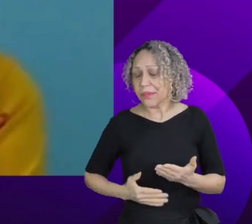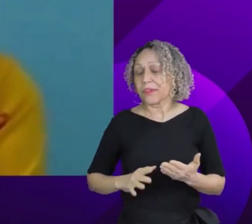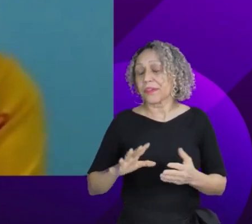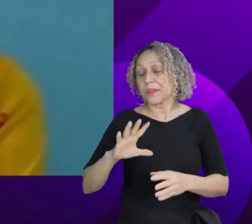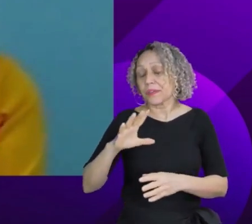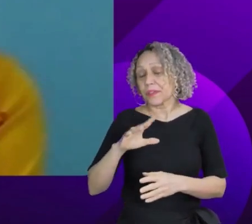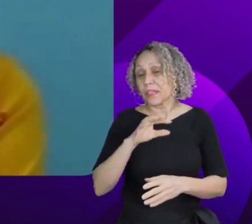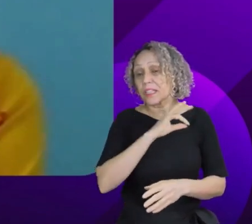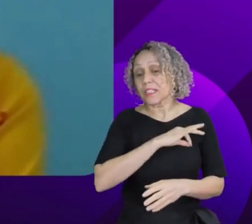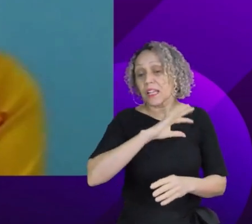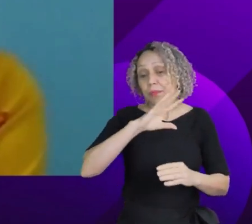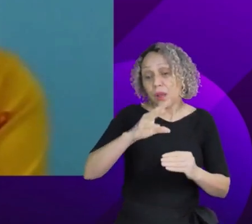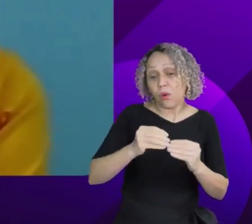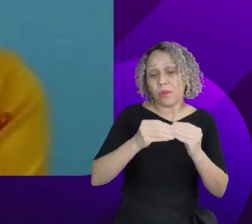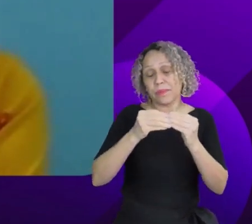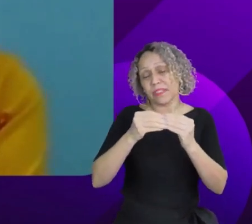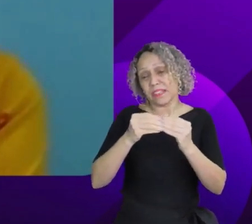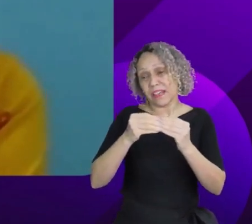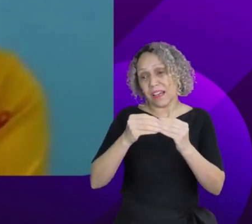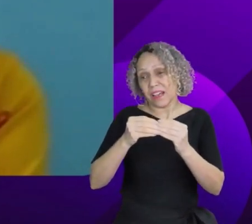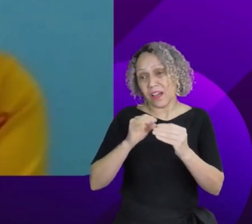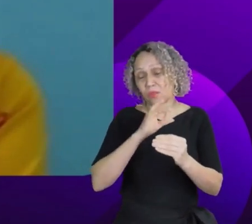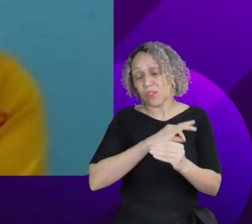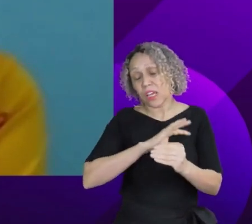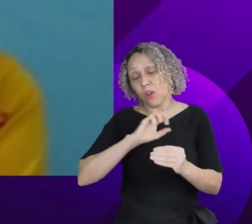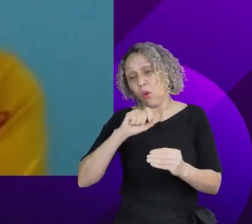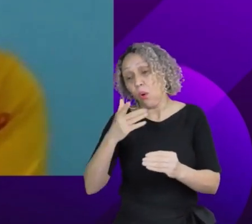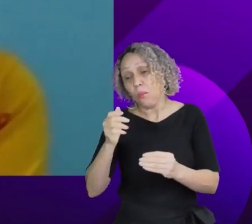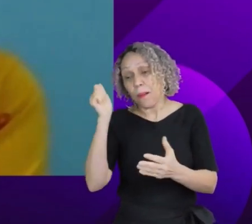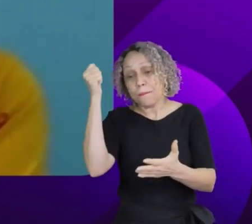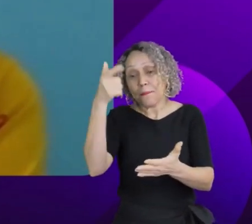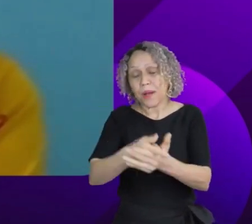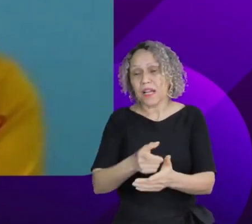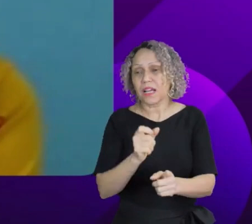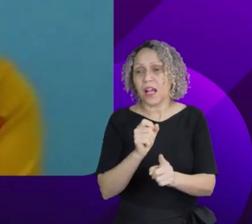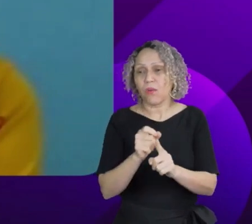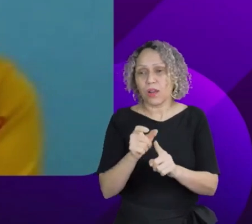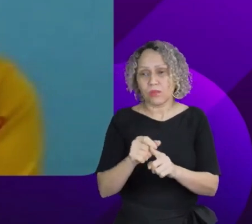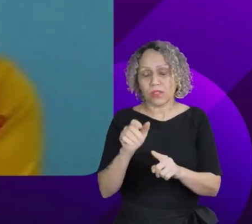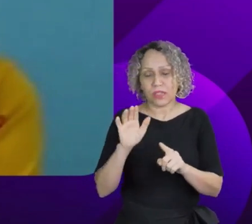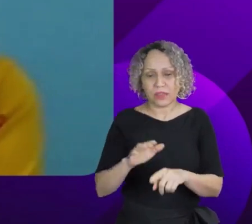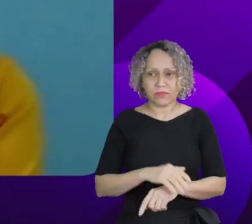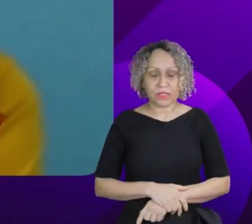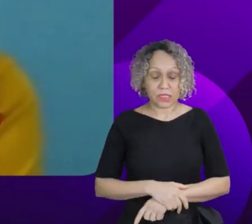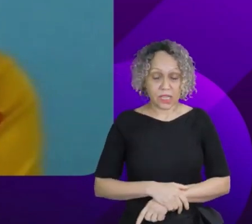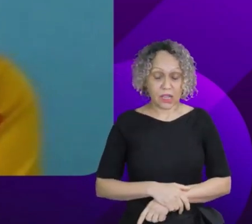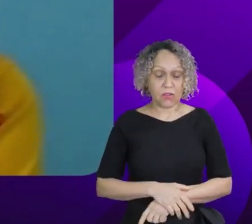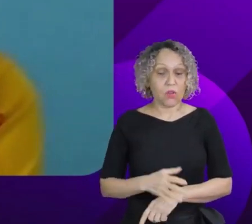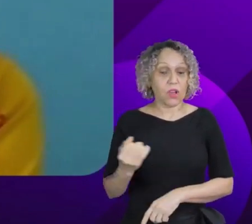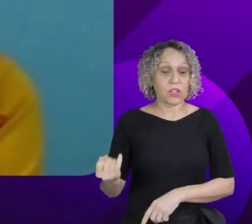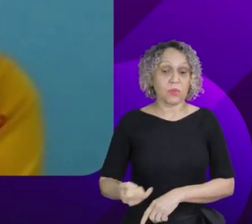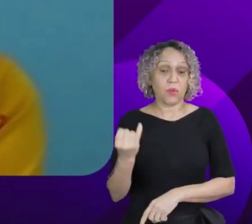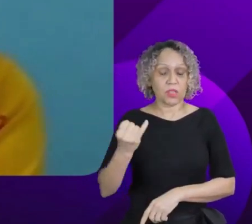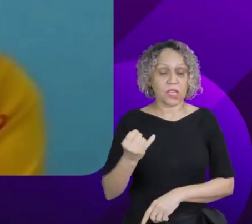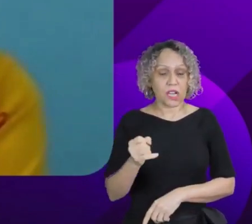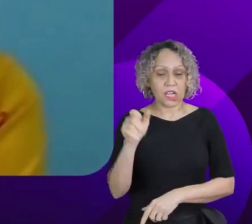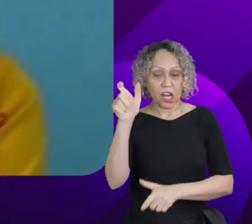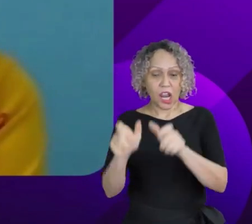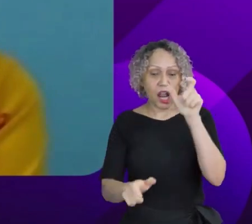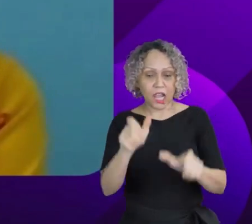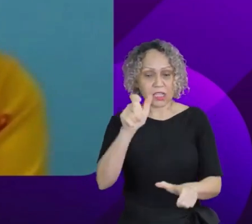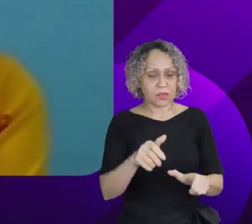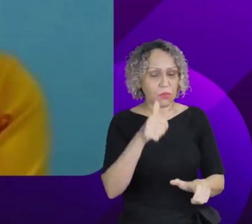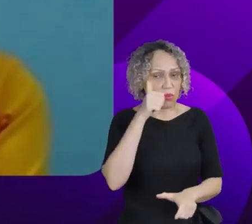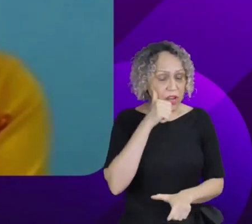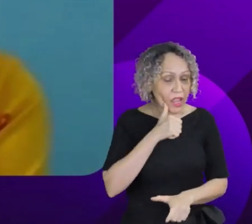Então, eu acho importantíssimo que as nossas guerreiras que estão vindo aí como candidata ou como pré-candidata,